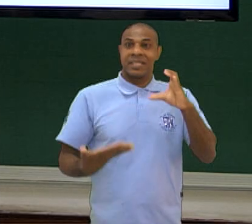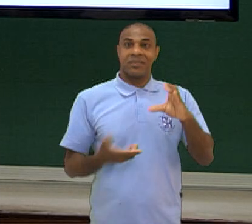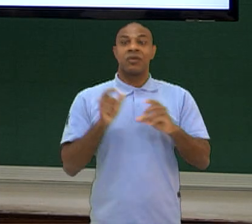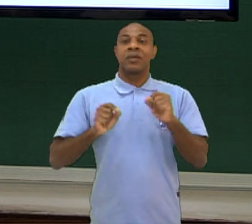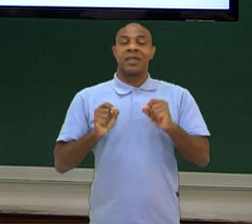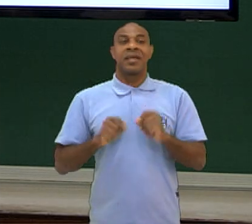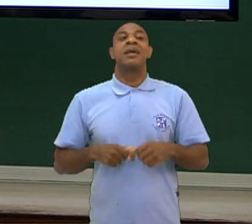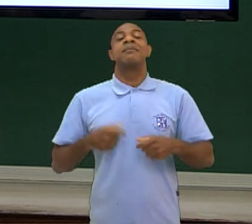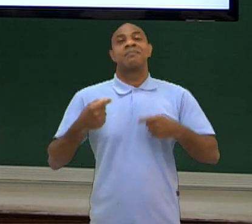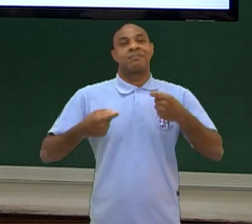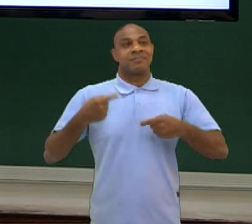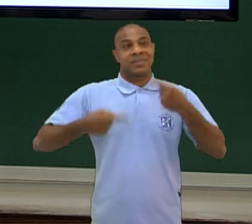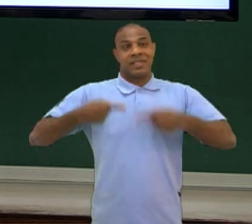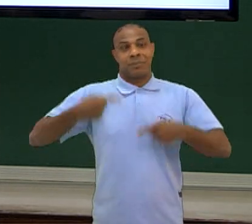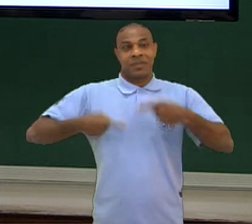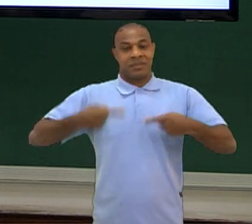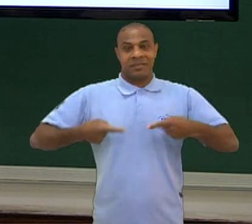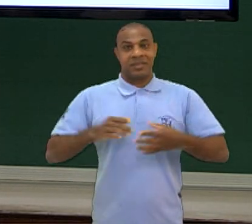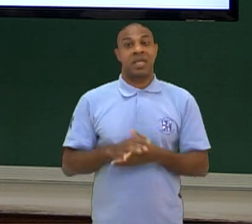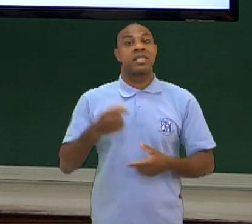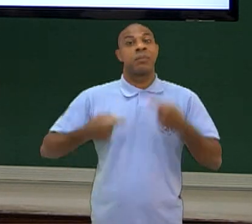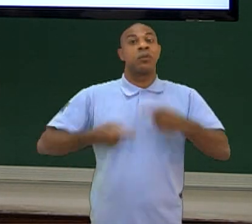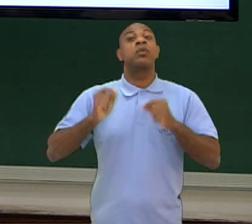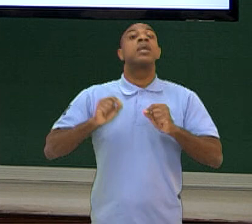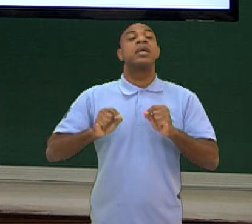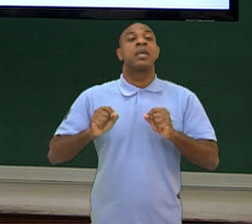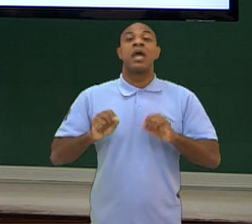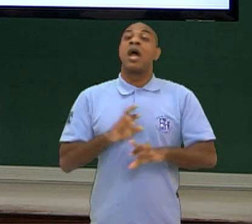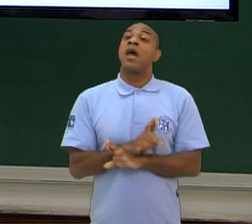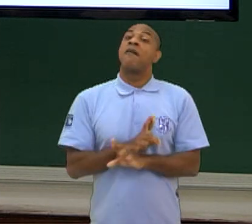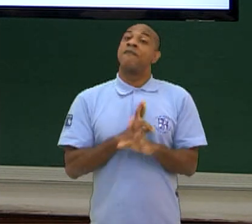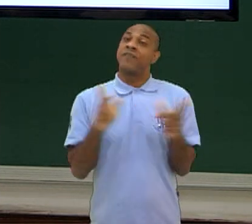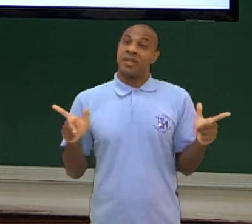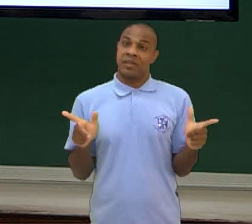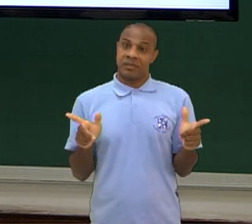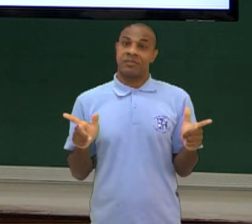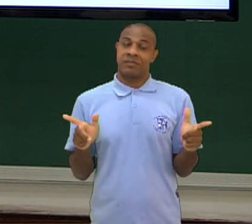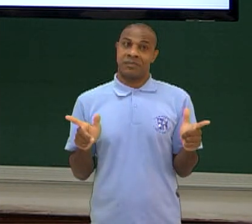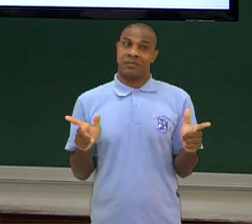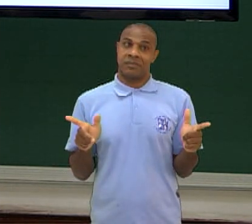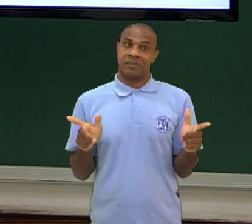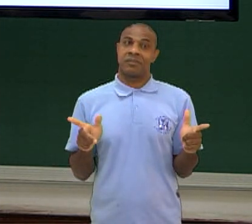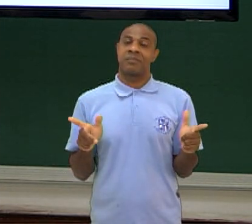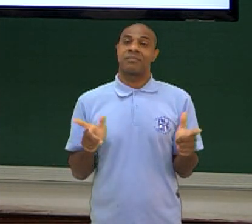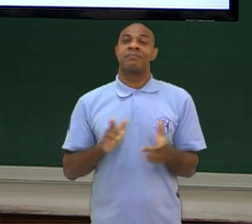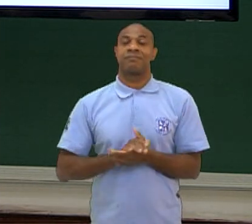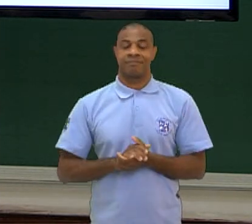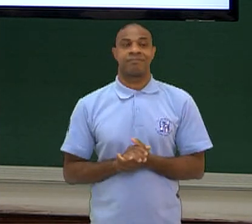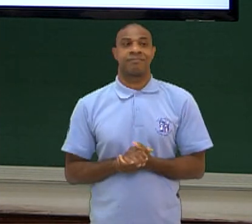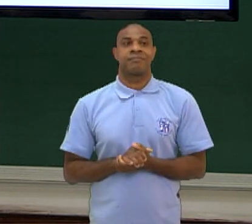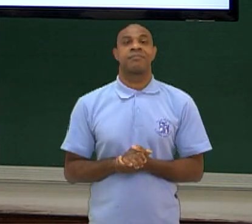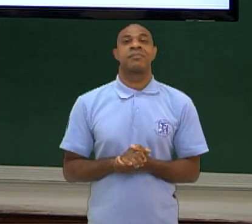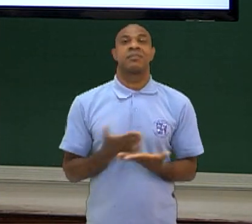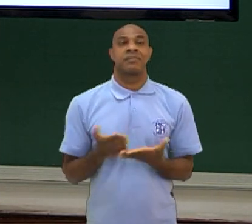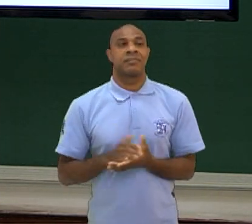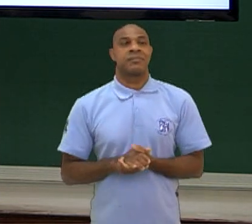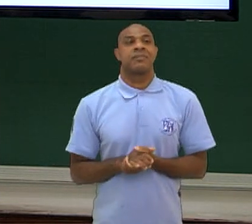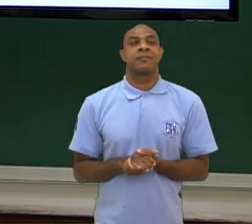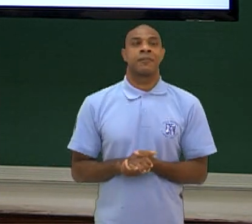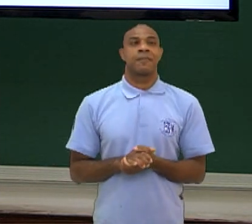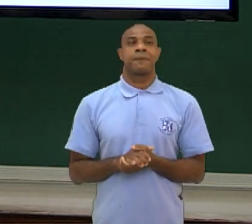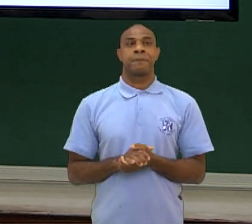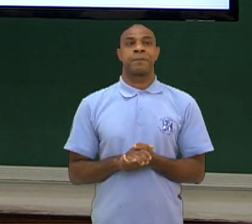a democracia. Lembre-se que democracia e autoritarismo são tipos de regime políticos bastante diferentes, quase